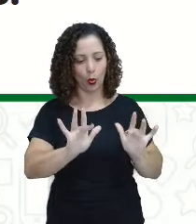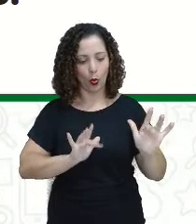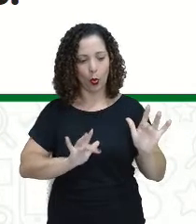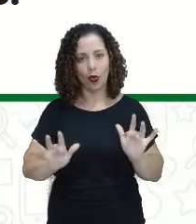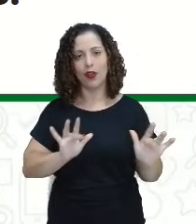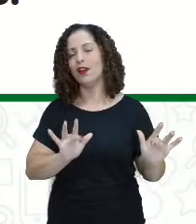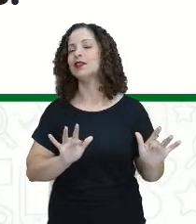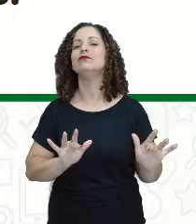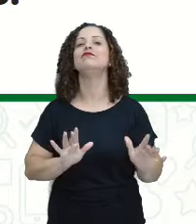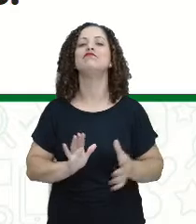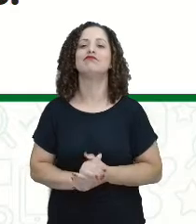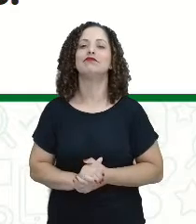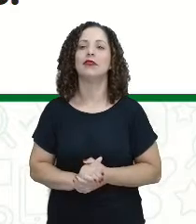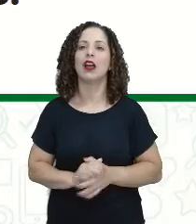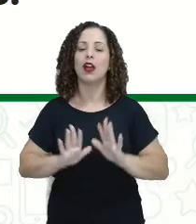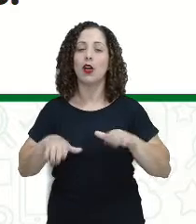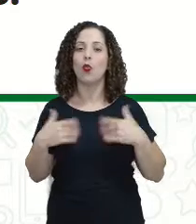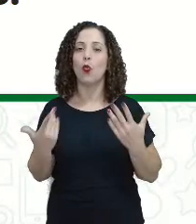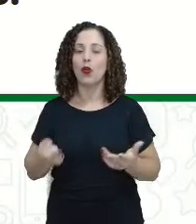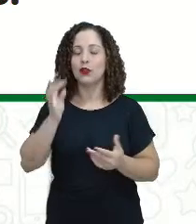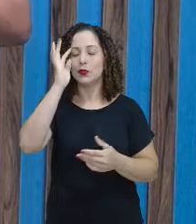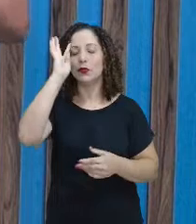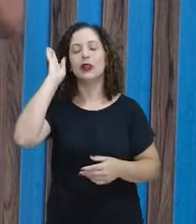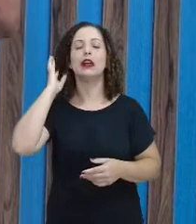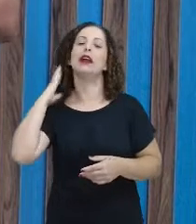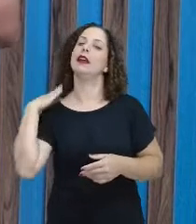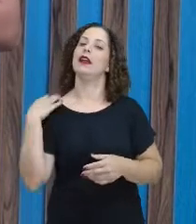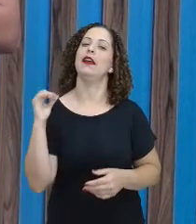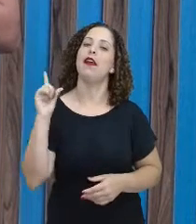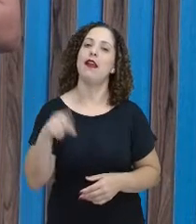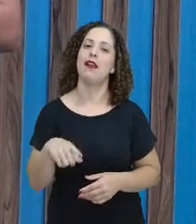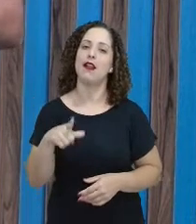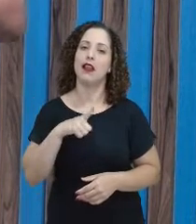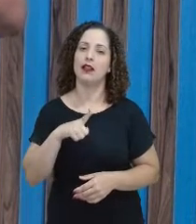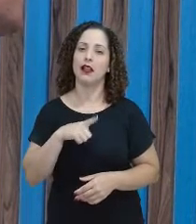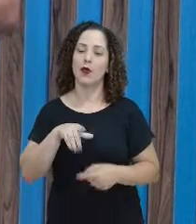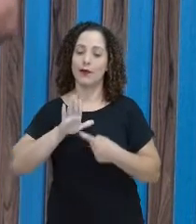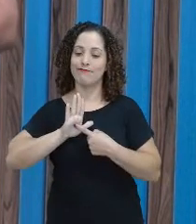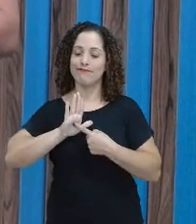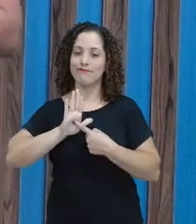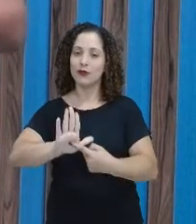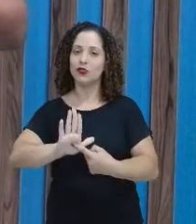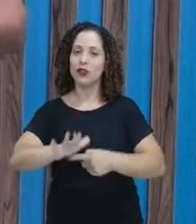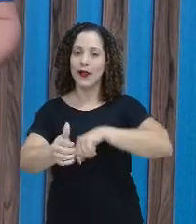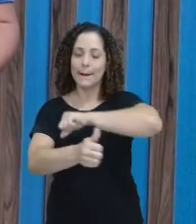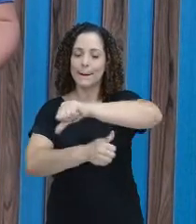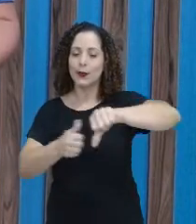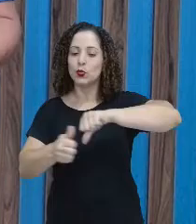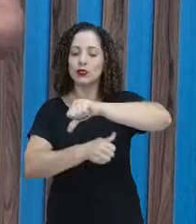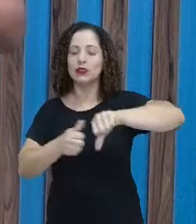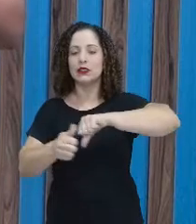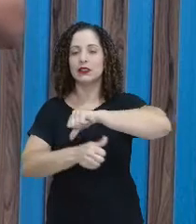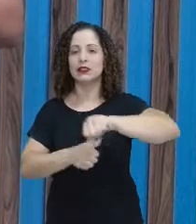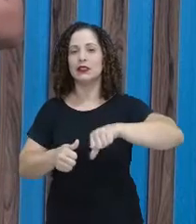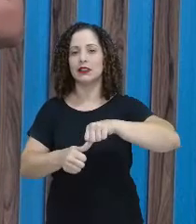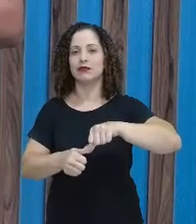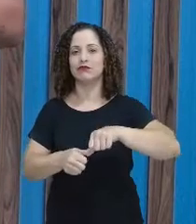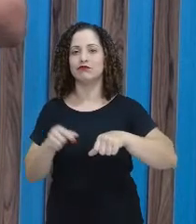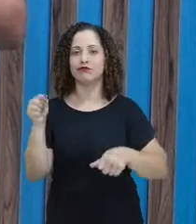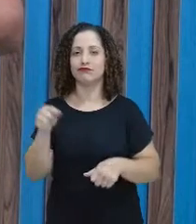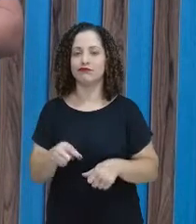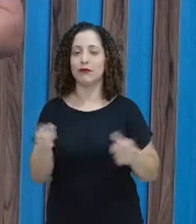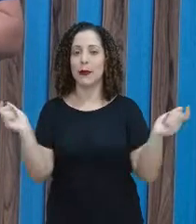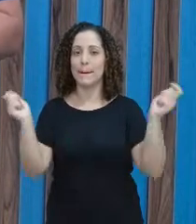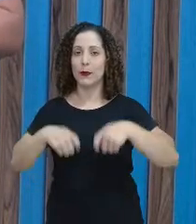objeto. Quando essa matéria é colocada em uma exposição, uma mudança de temperatura, pode